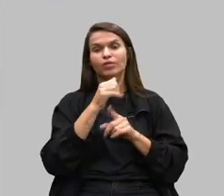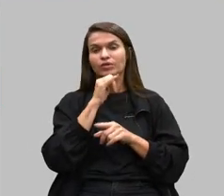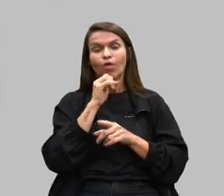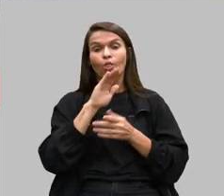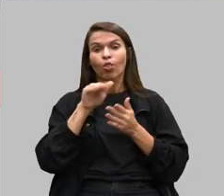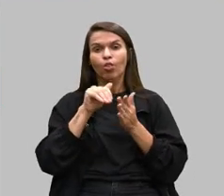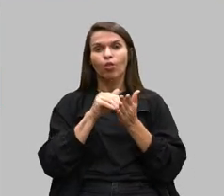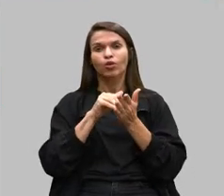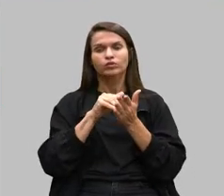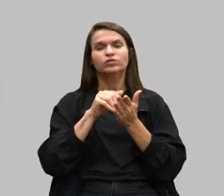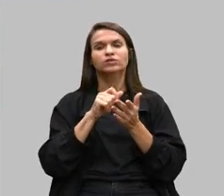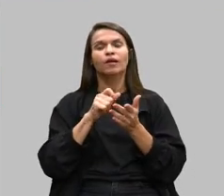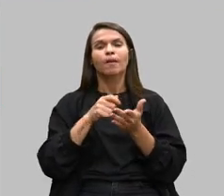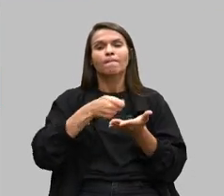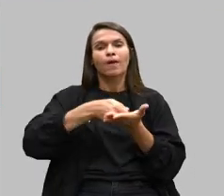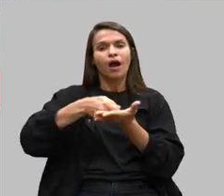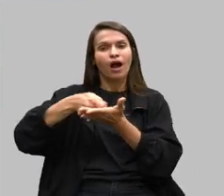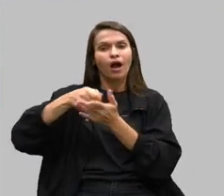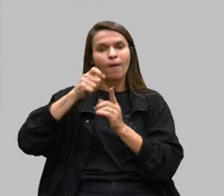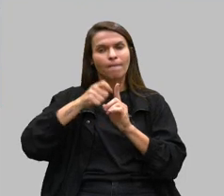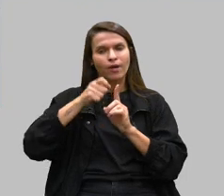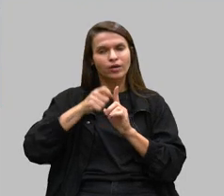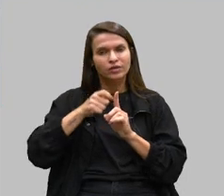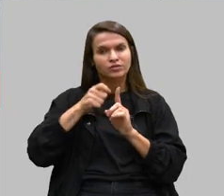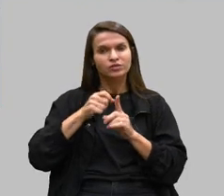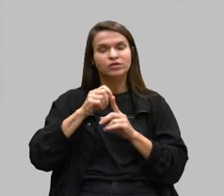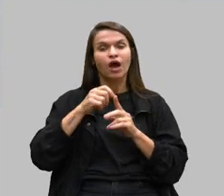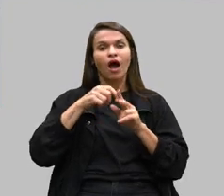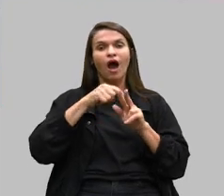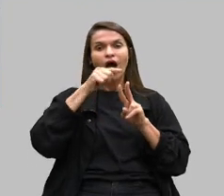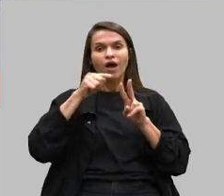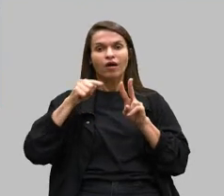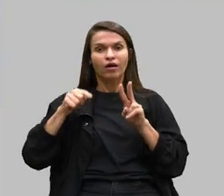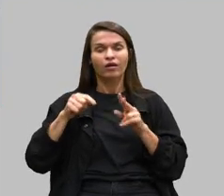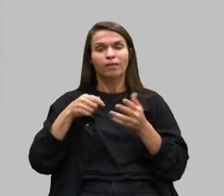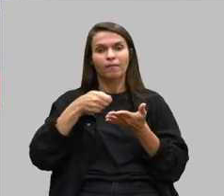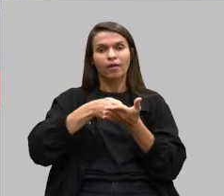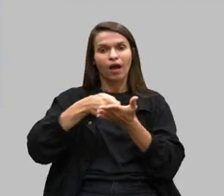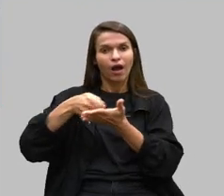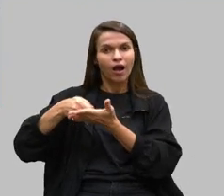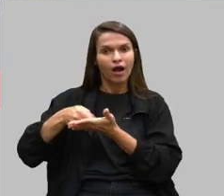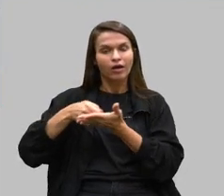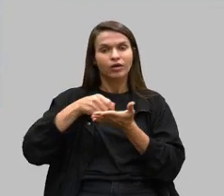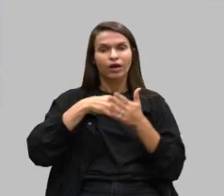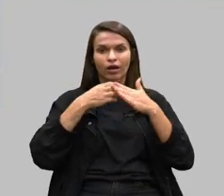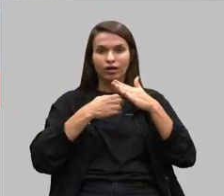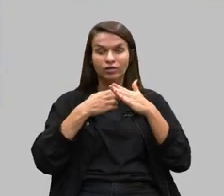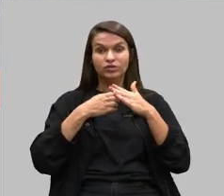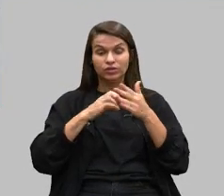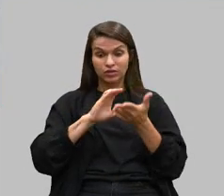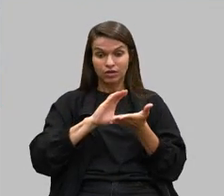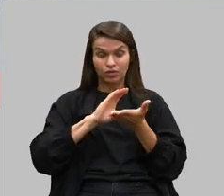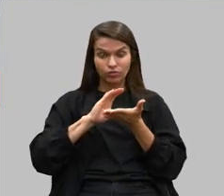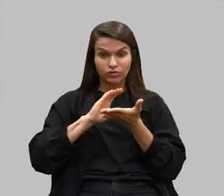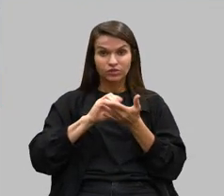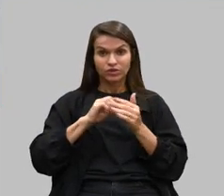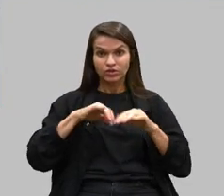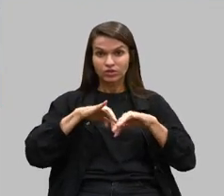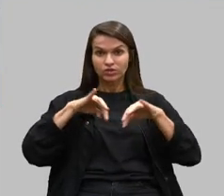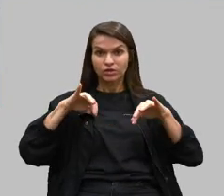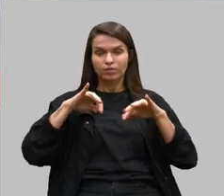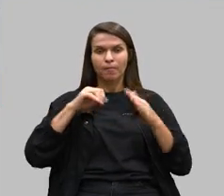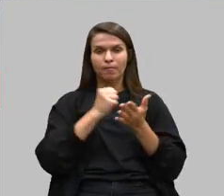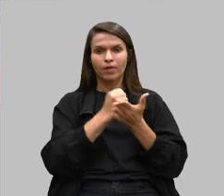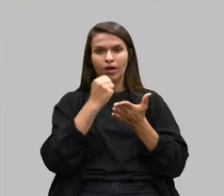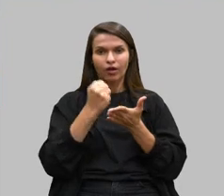e mrss paga todo mês outorga a Vale paga todo mês a outorga que esse recurso seja separado carimbado para